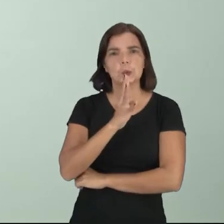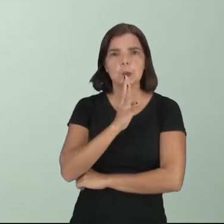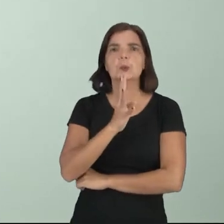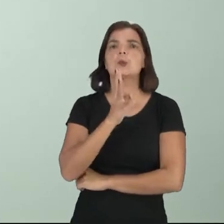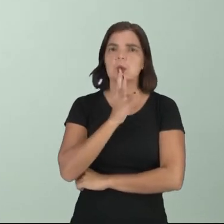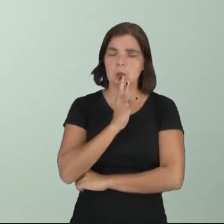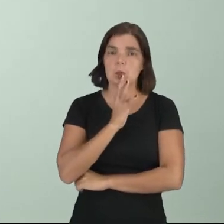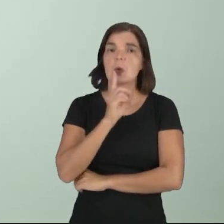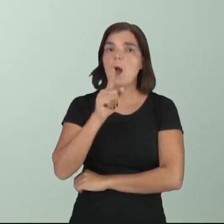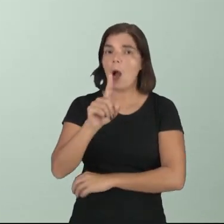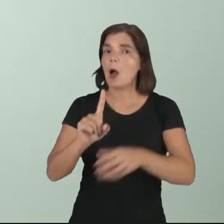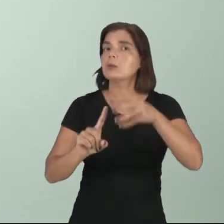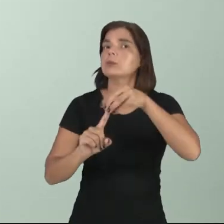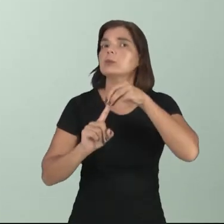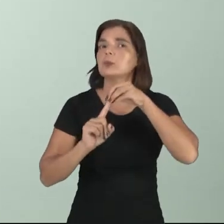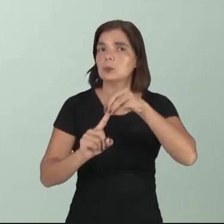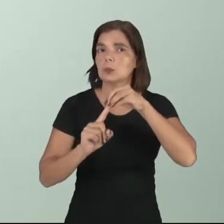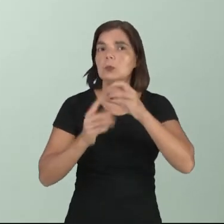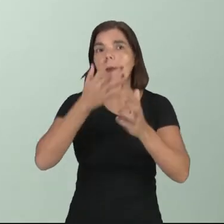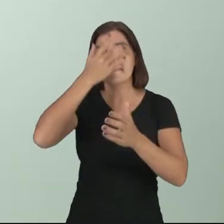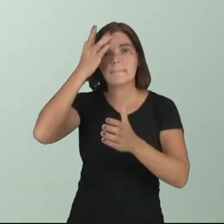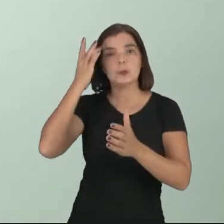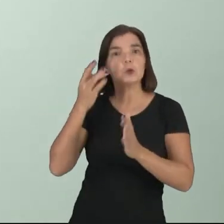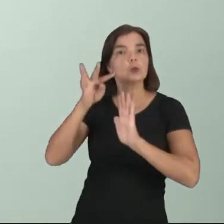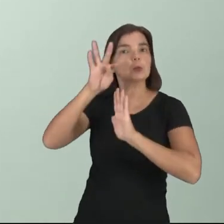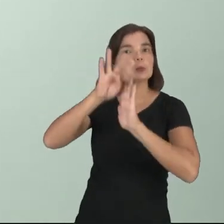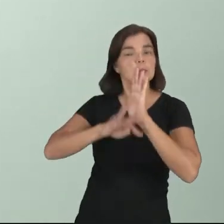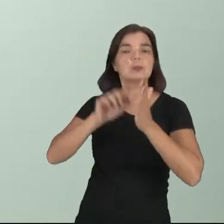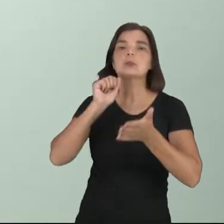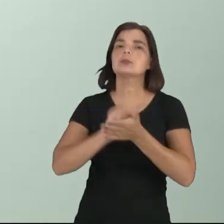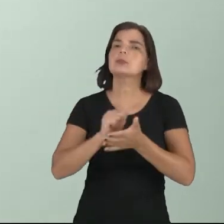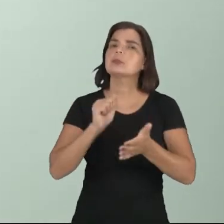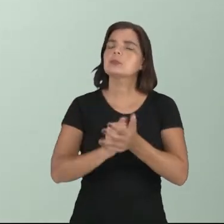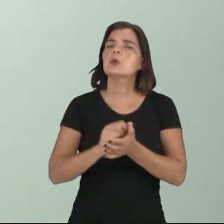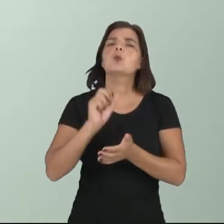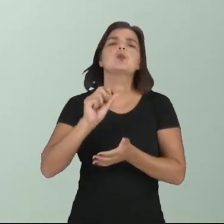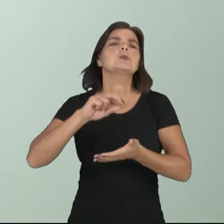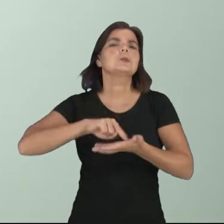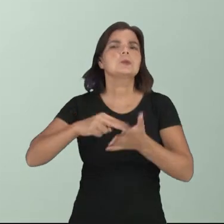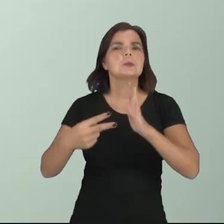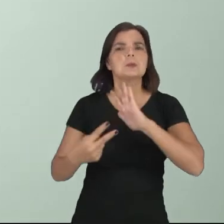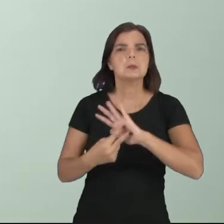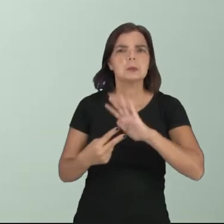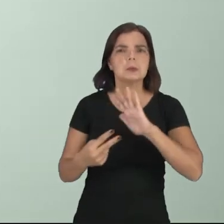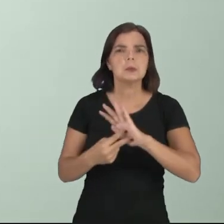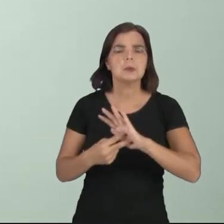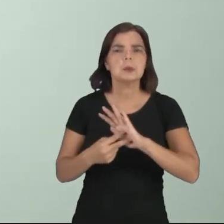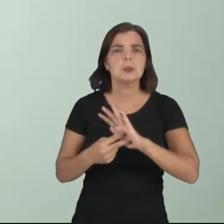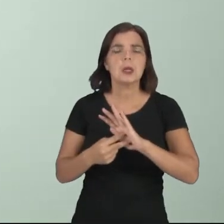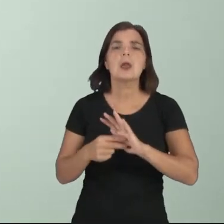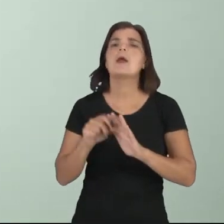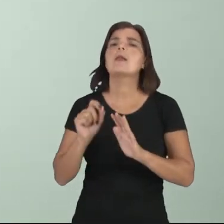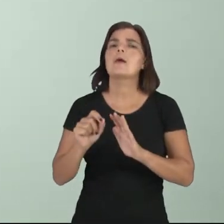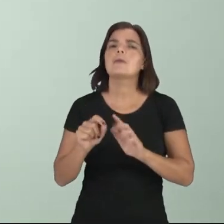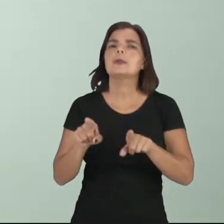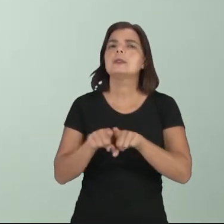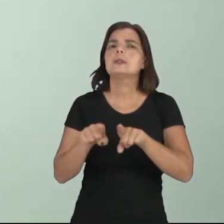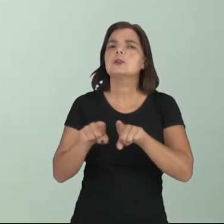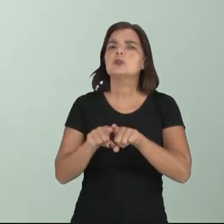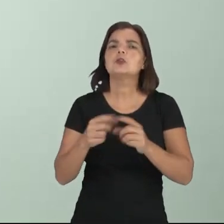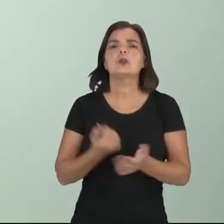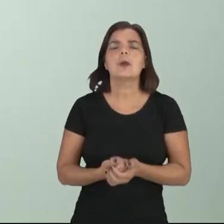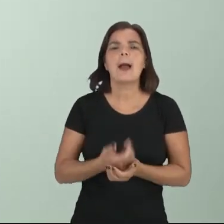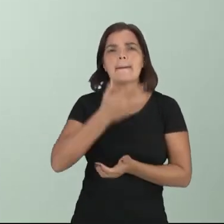reconheça a intencionalidade daquele texto. E o que significa isso? O que é a